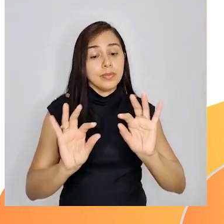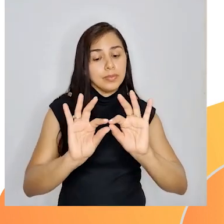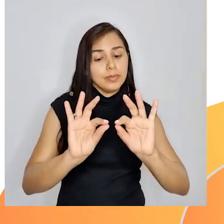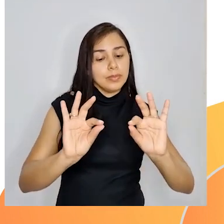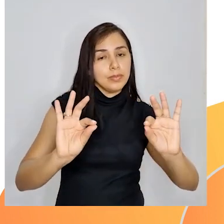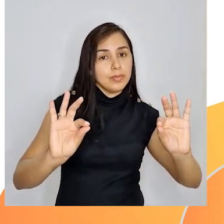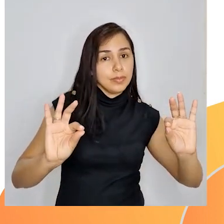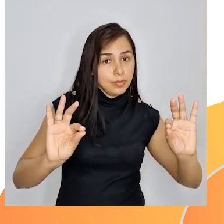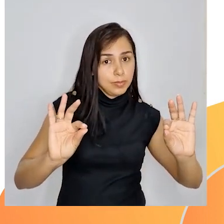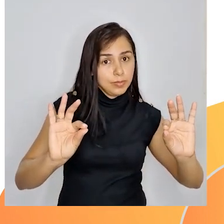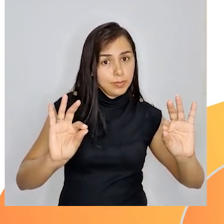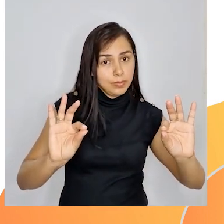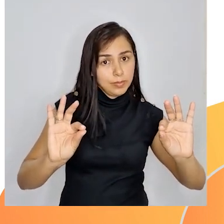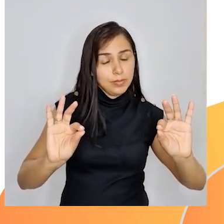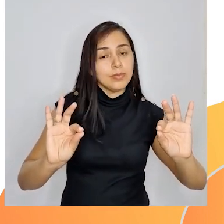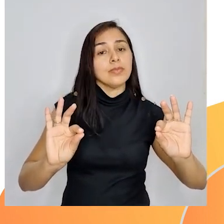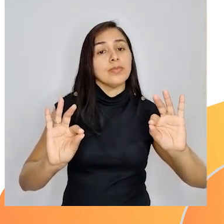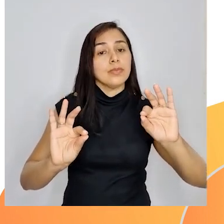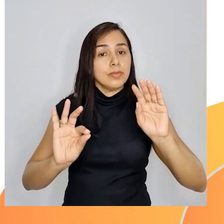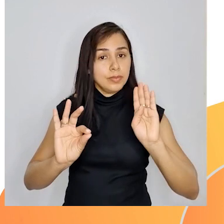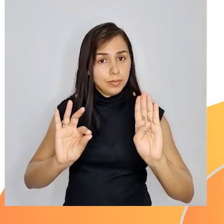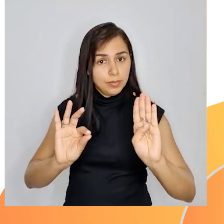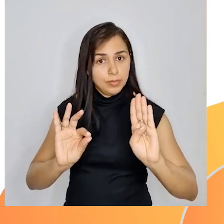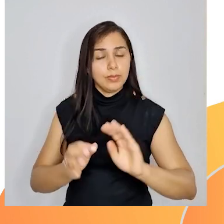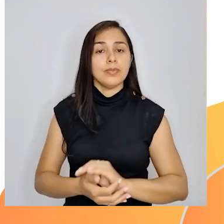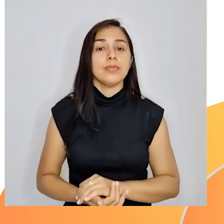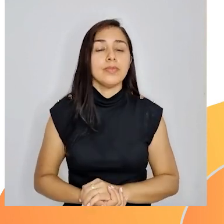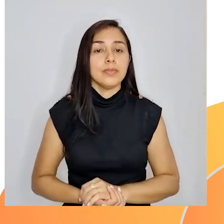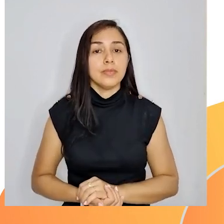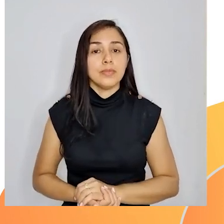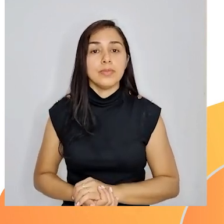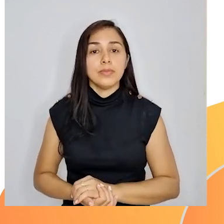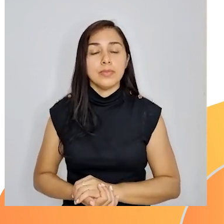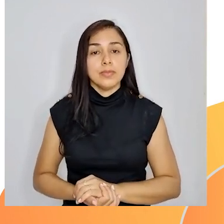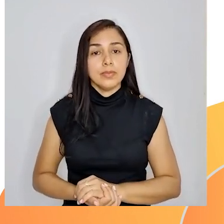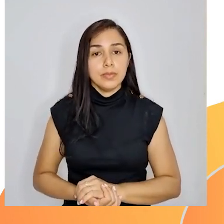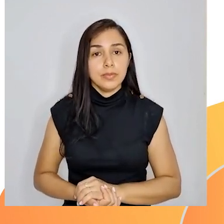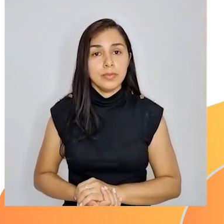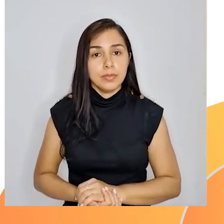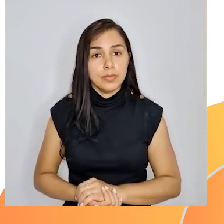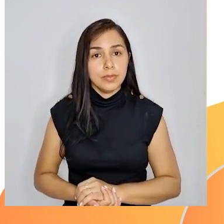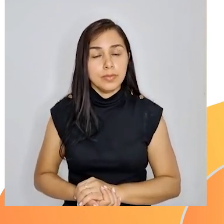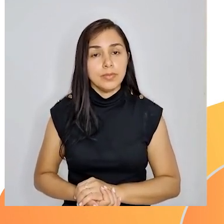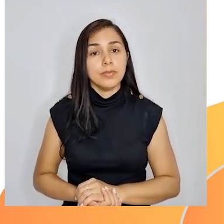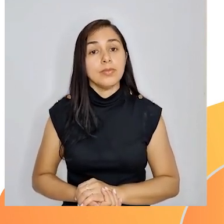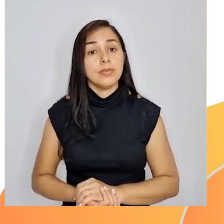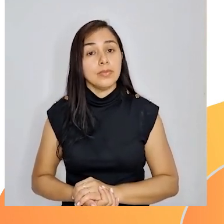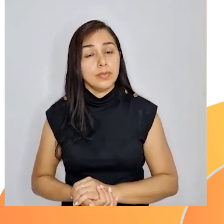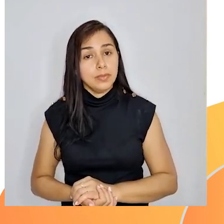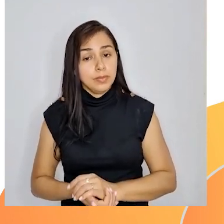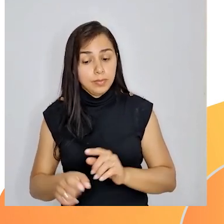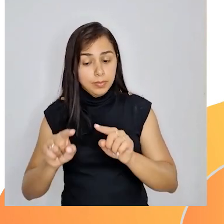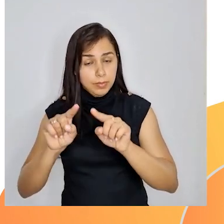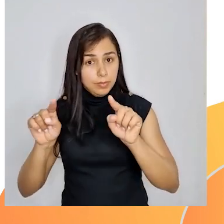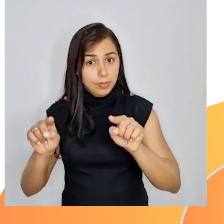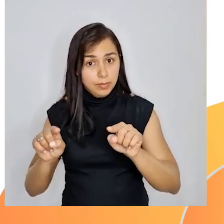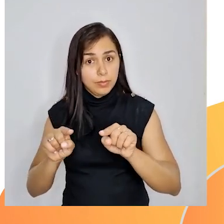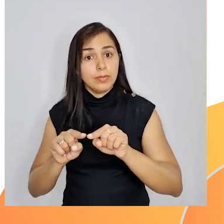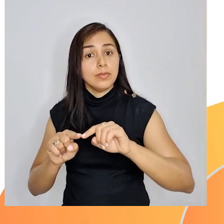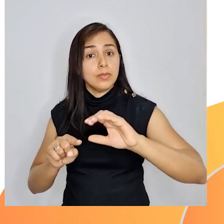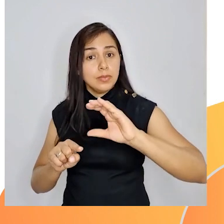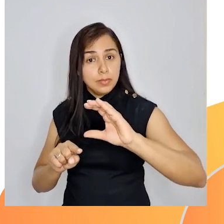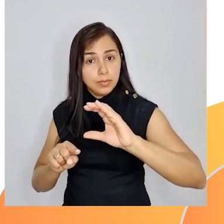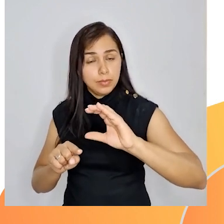ou a profundidade eu vou chamar de B Então deixa eu ajustar essa aqui vai ser c e essa aqui vai ser